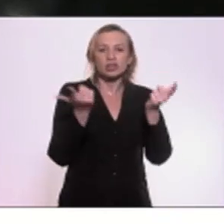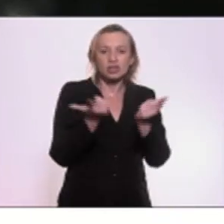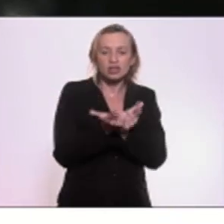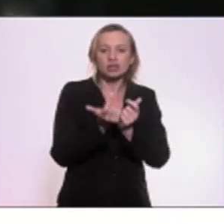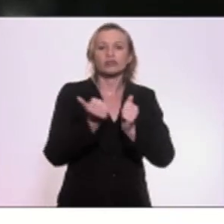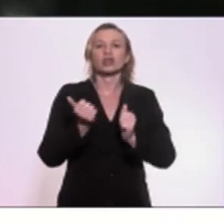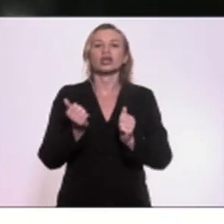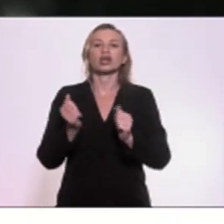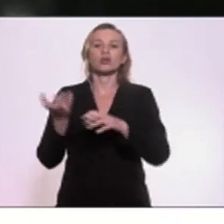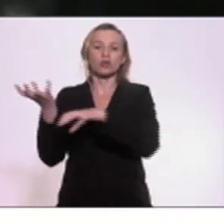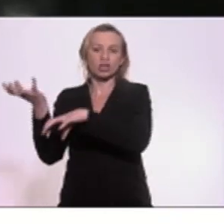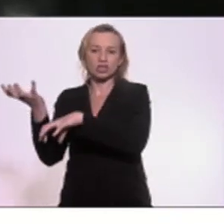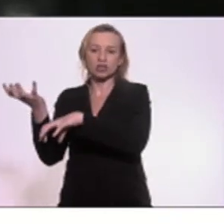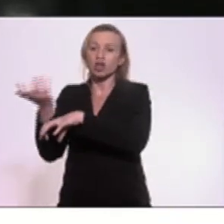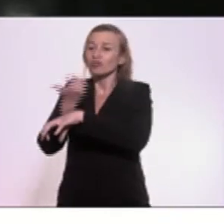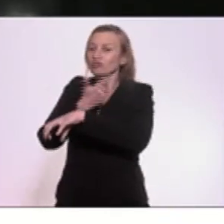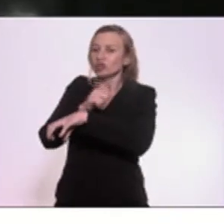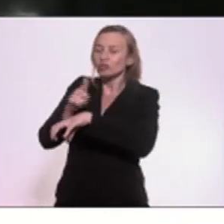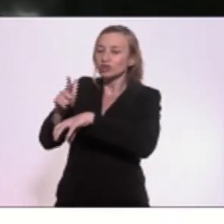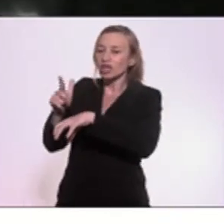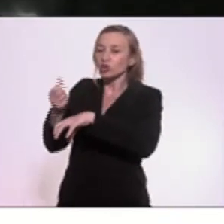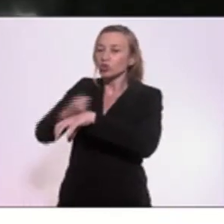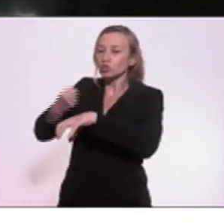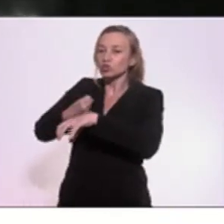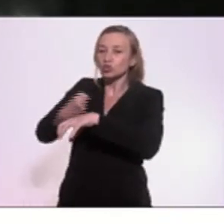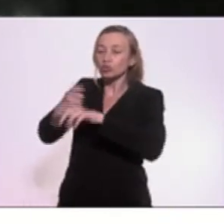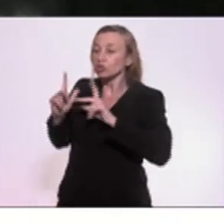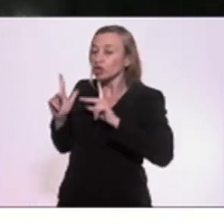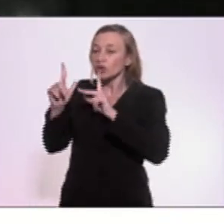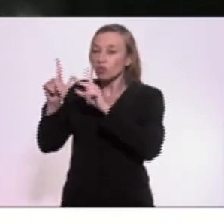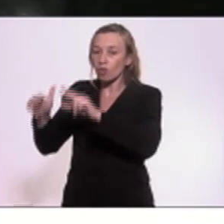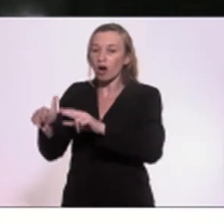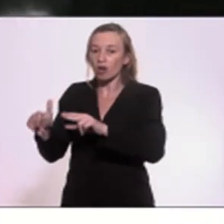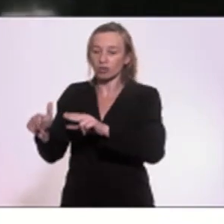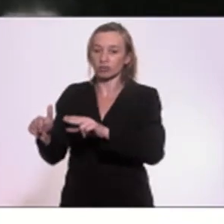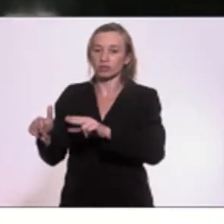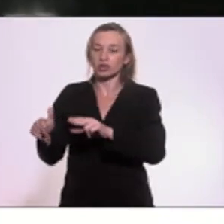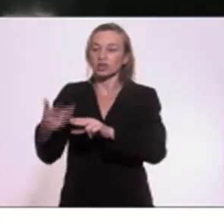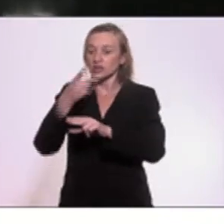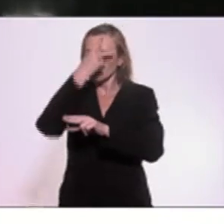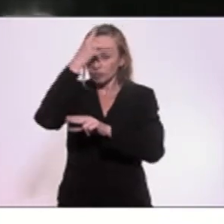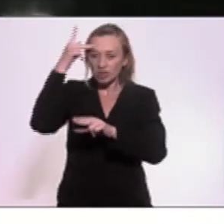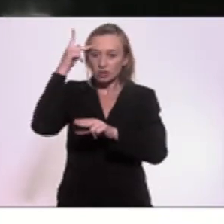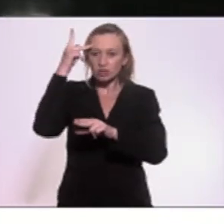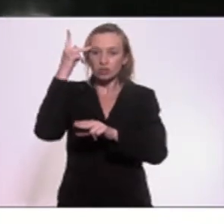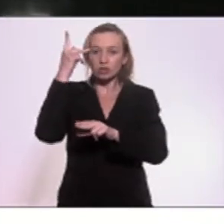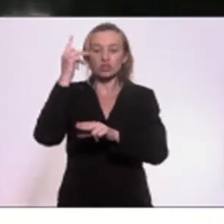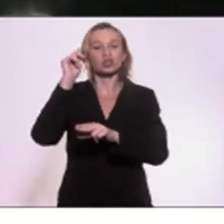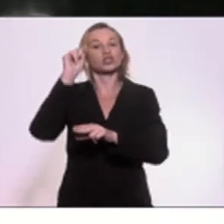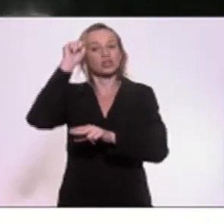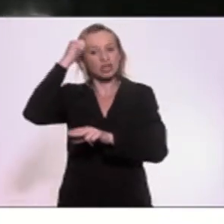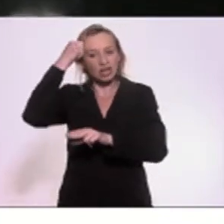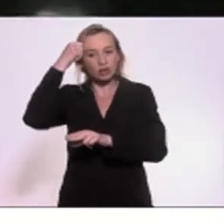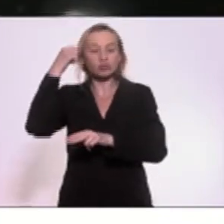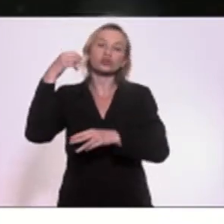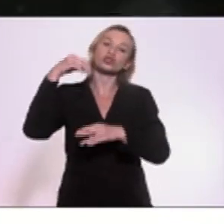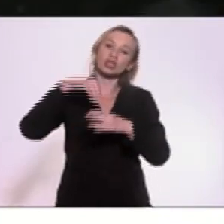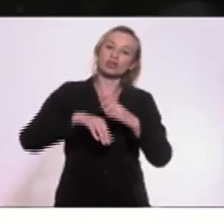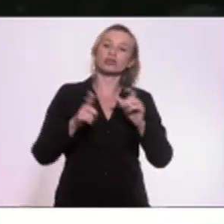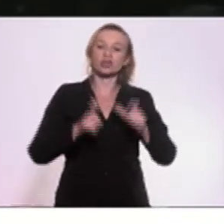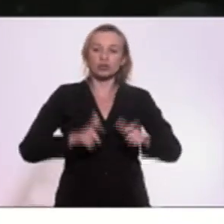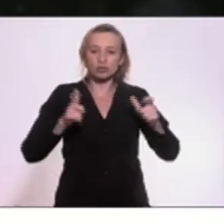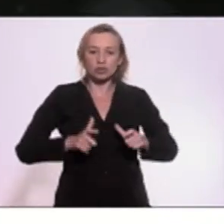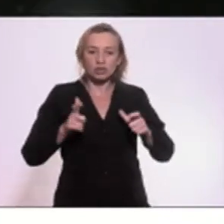Nacional, não têm a mesma quantidade de representantes negros e negras dentro desses espaços. E aí